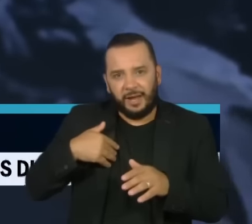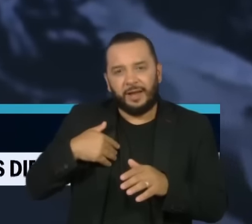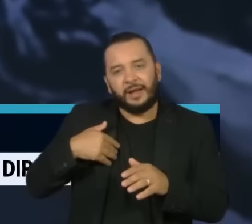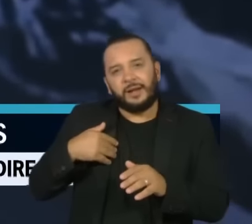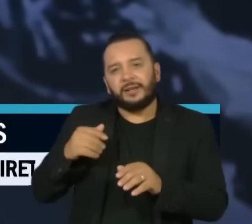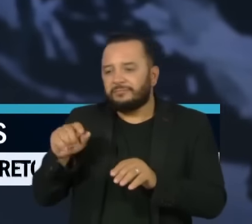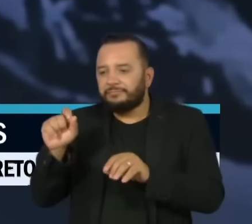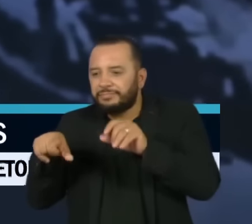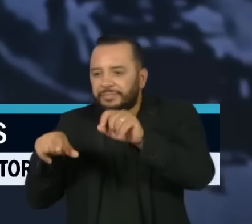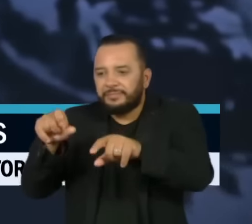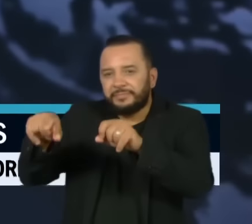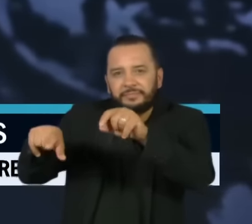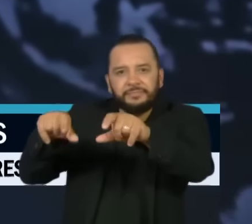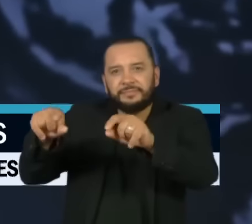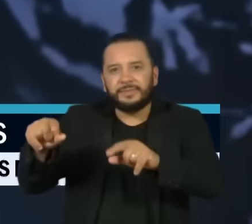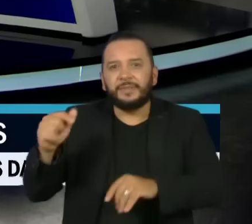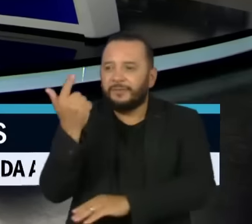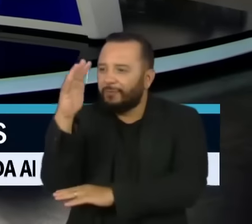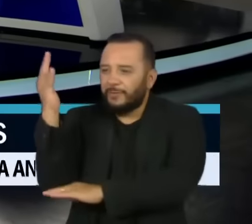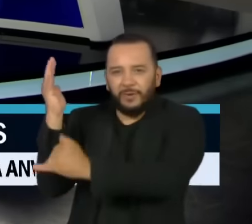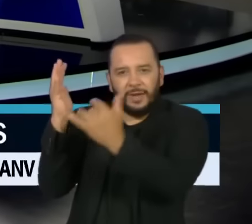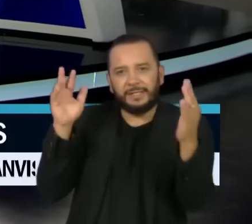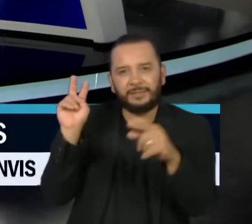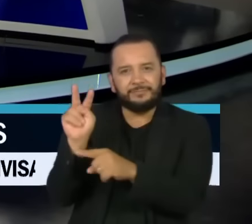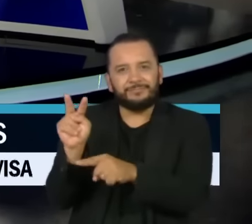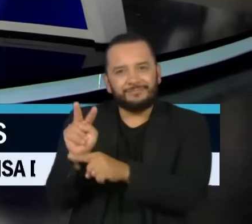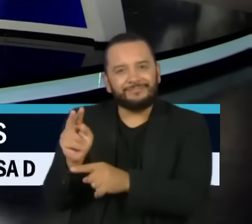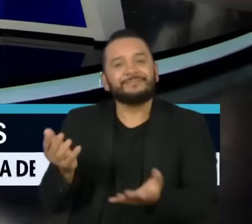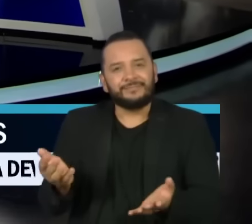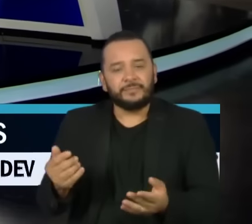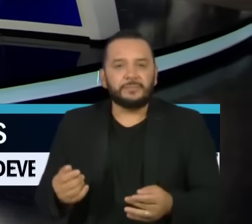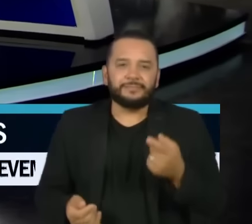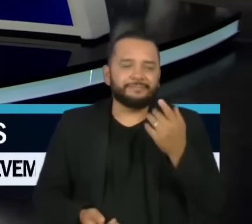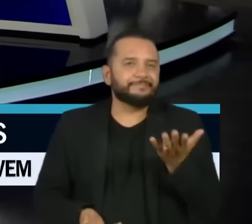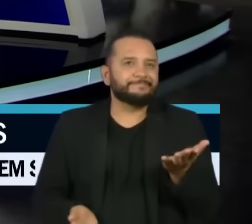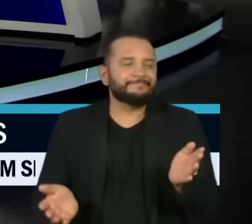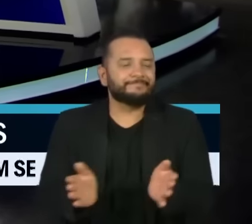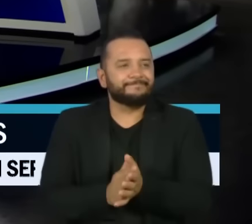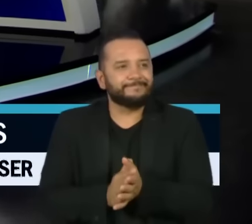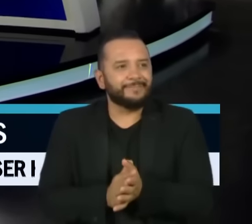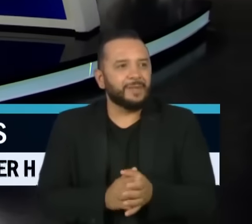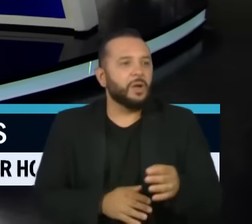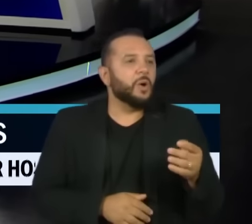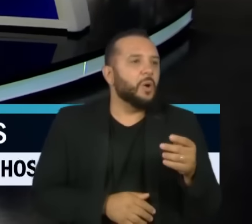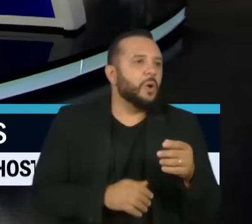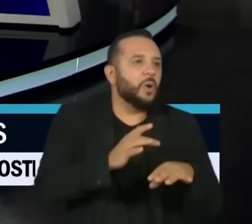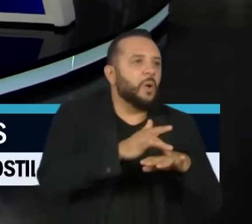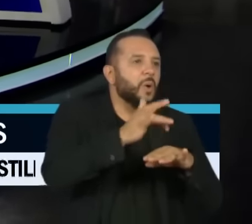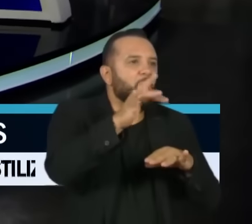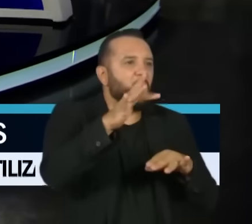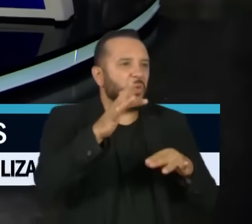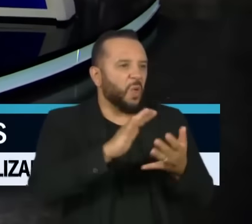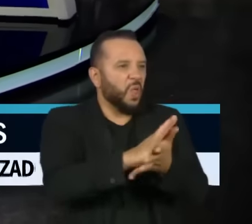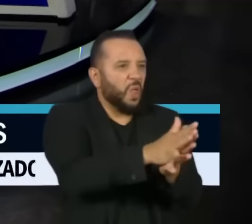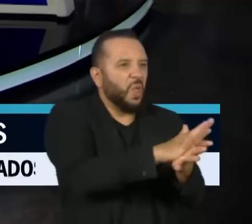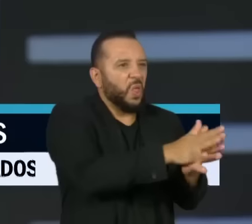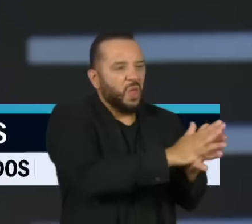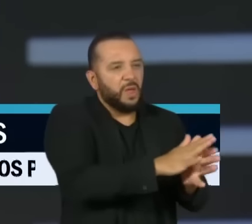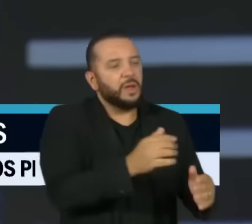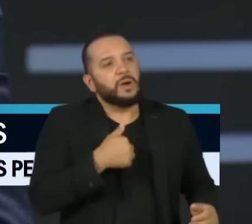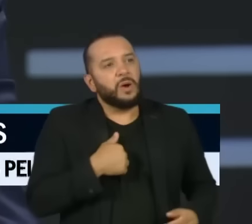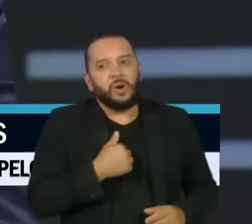causar devastação. Vila, de um lado a corrida do ouro, do outro o progresso sustentável. São dois Brasis. E